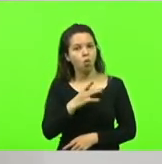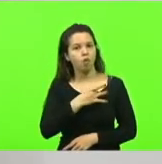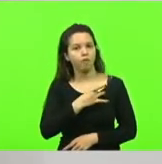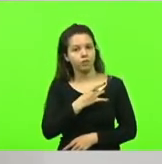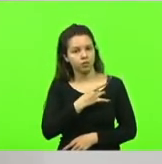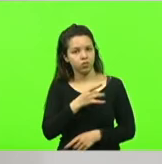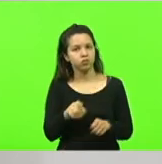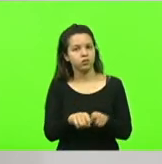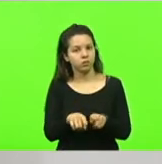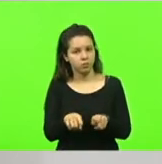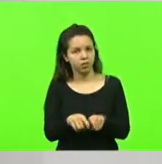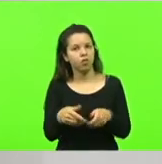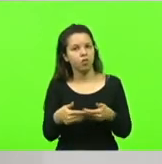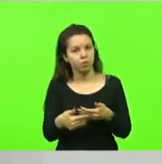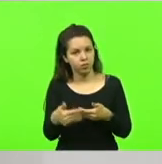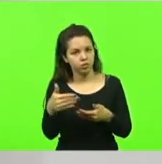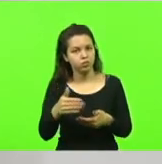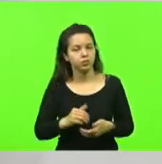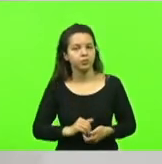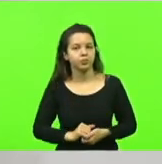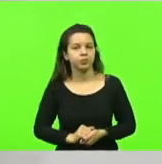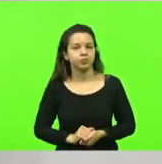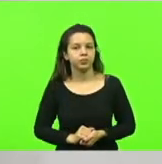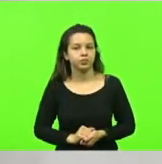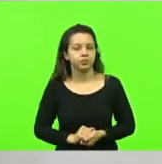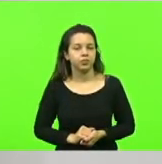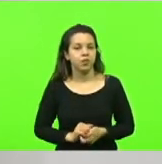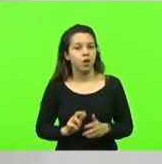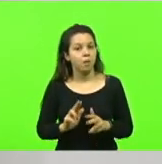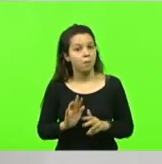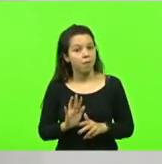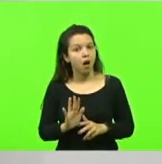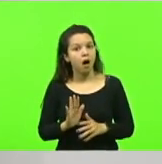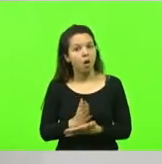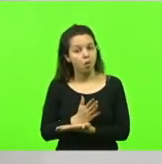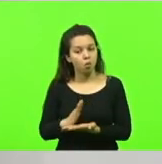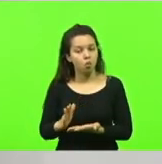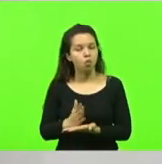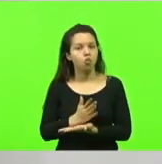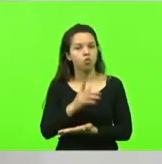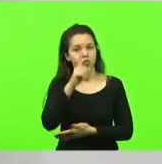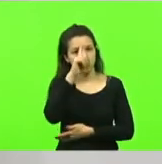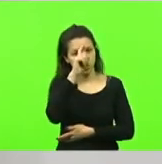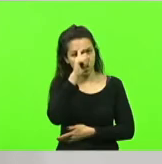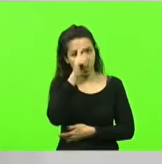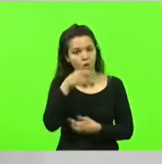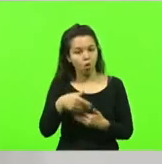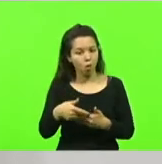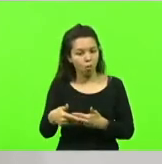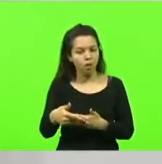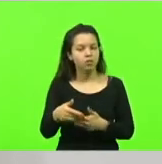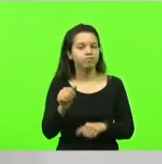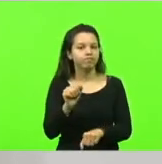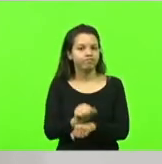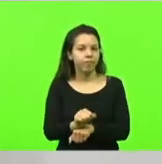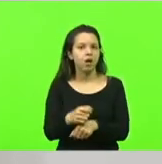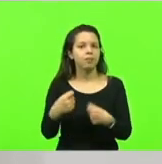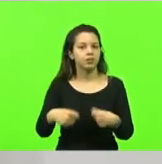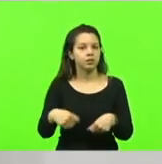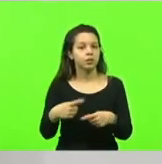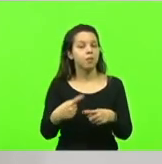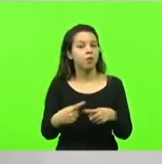Márcio. Mas alguns hospitais começaram o atendimento e tiveram que parar em seguida, porque faltou materiais como